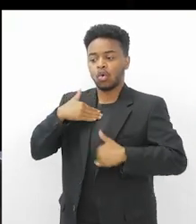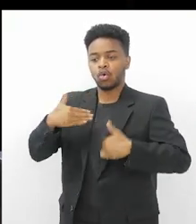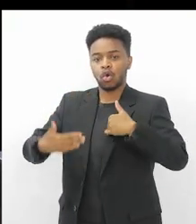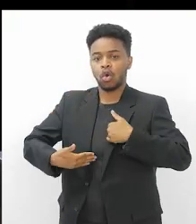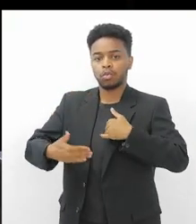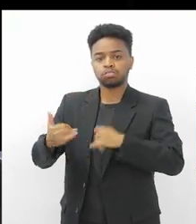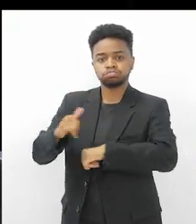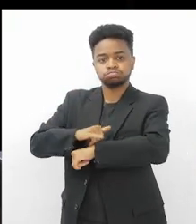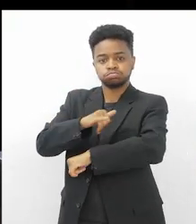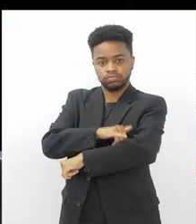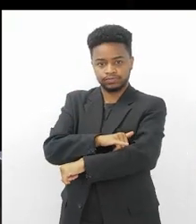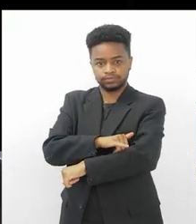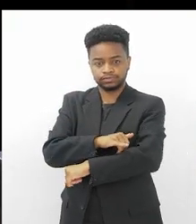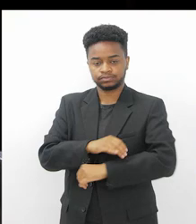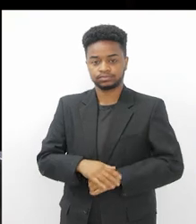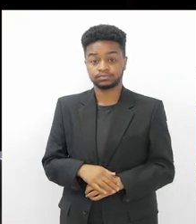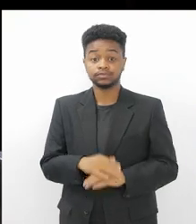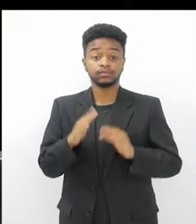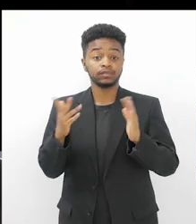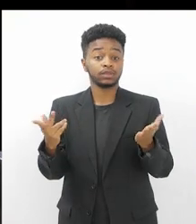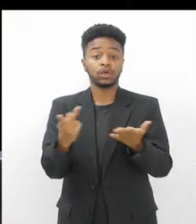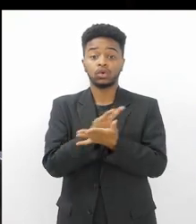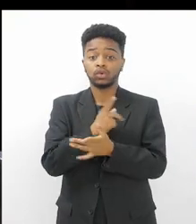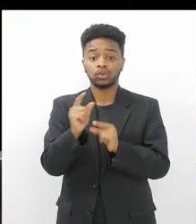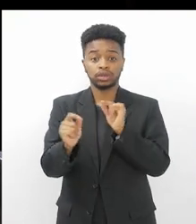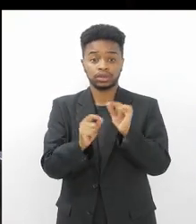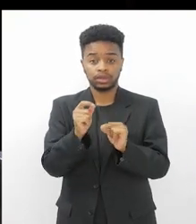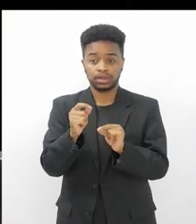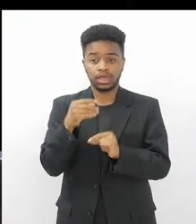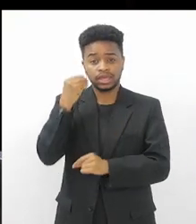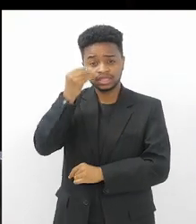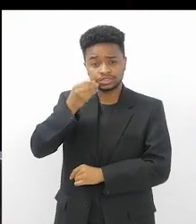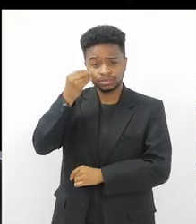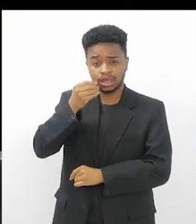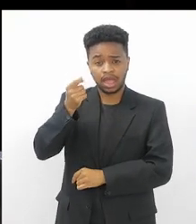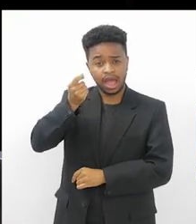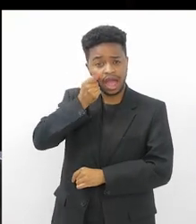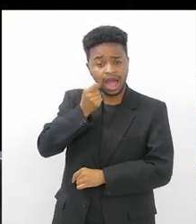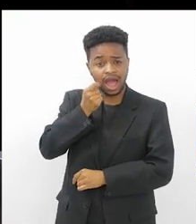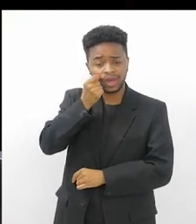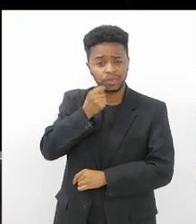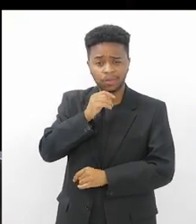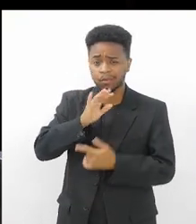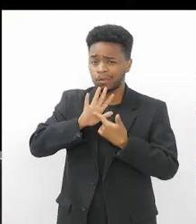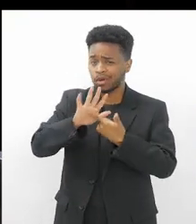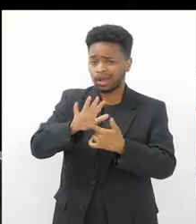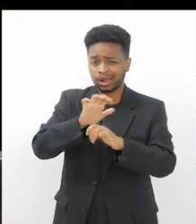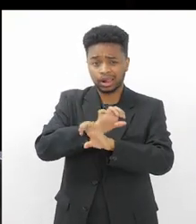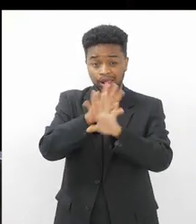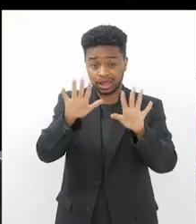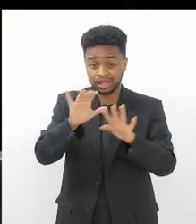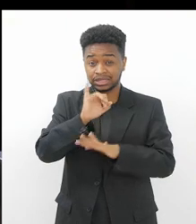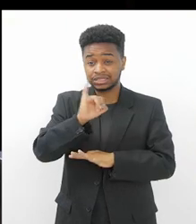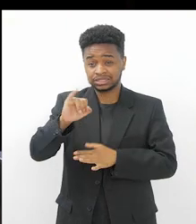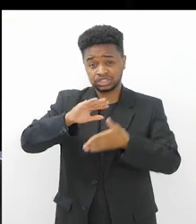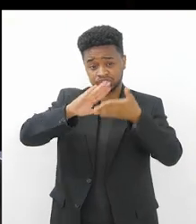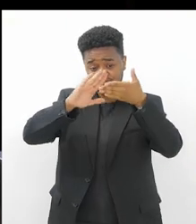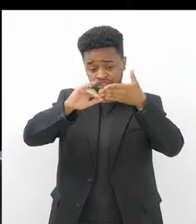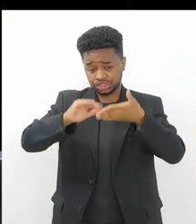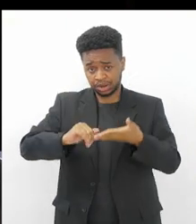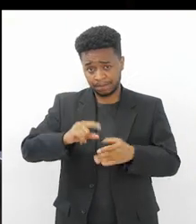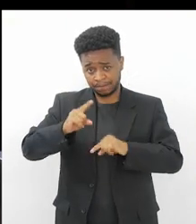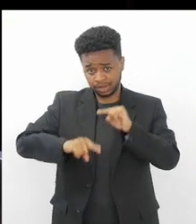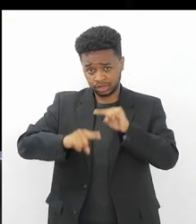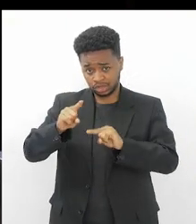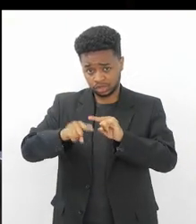de um paciente gordo. De maneira que as experiências em ratos mostram claramente isso. Se você